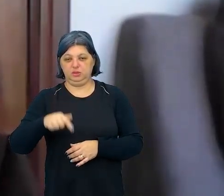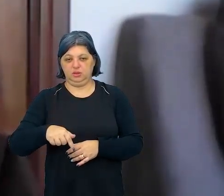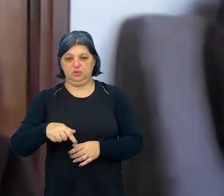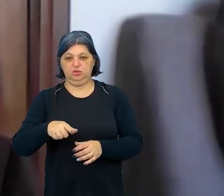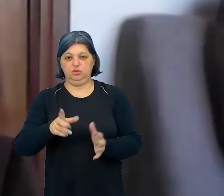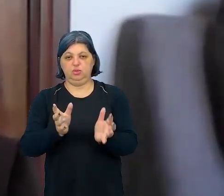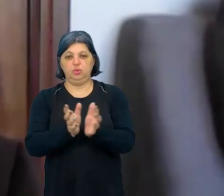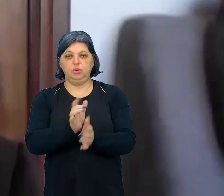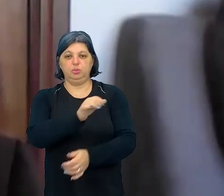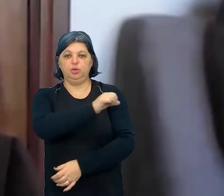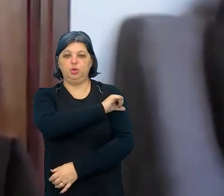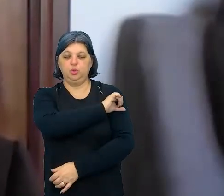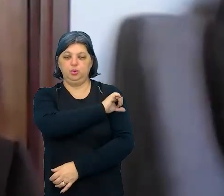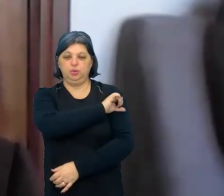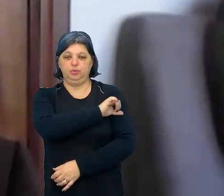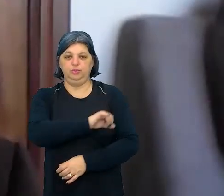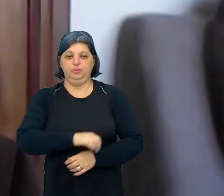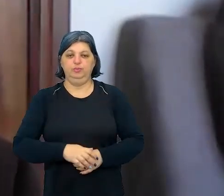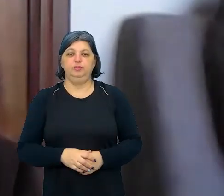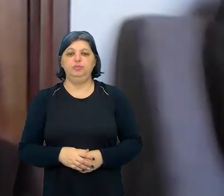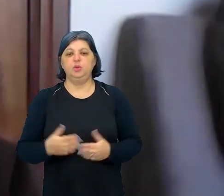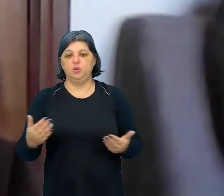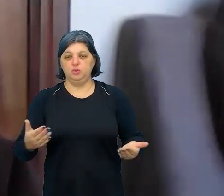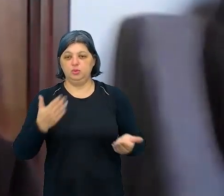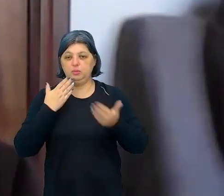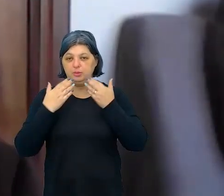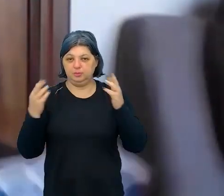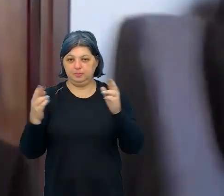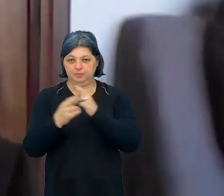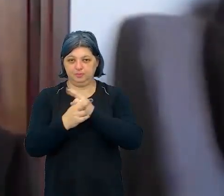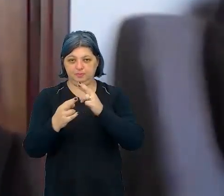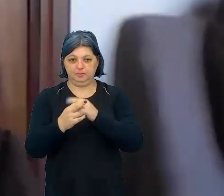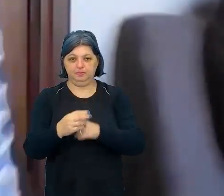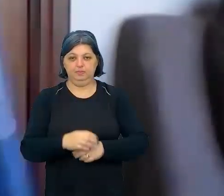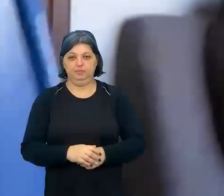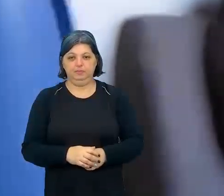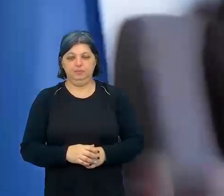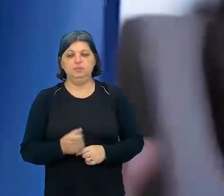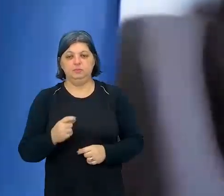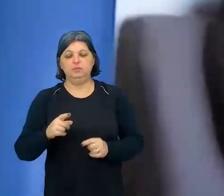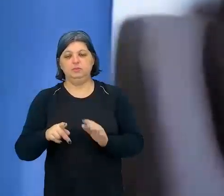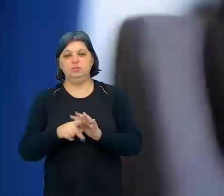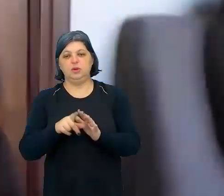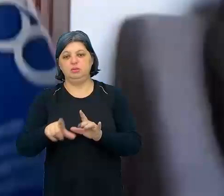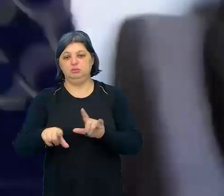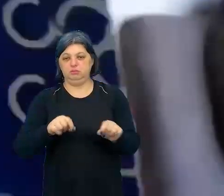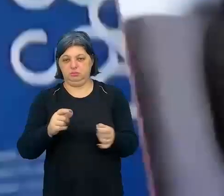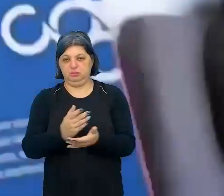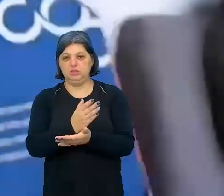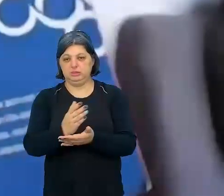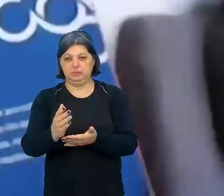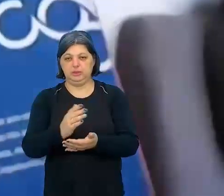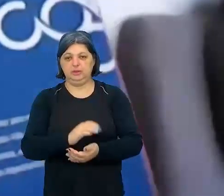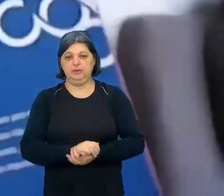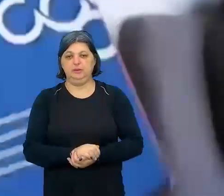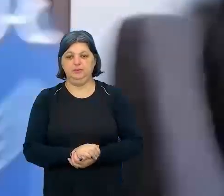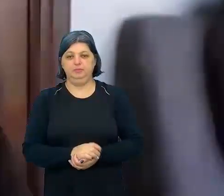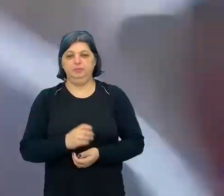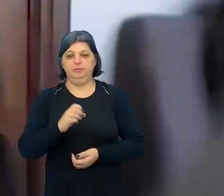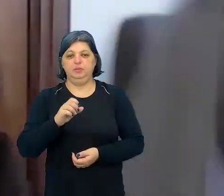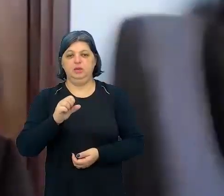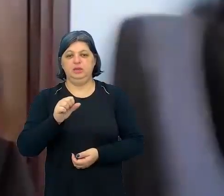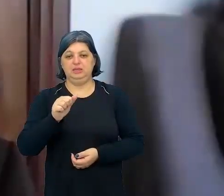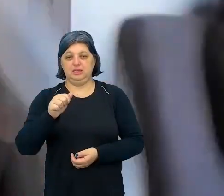ano, tá? A gente vai conversar um pouquinho em relação a ela. Quem puder, já deixa separadinho aí, tá?